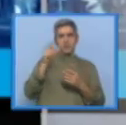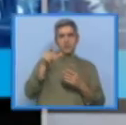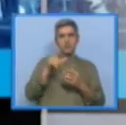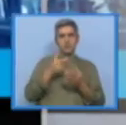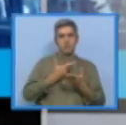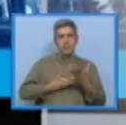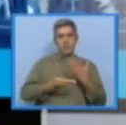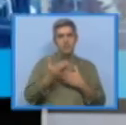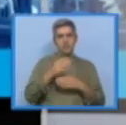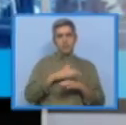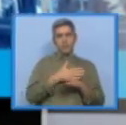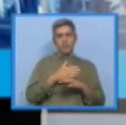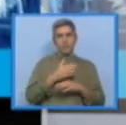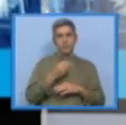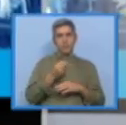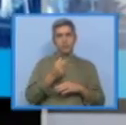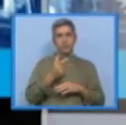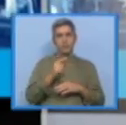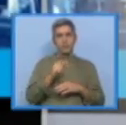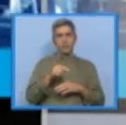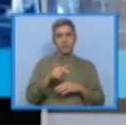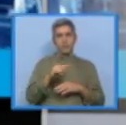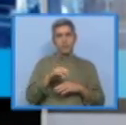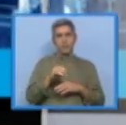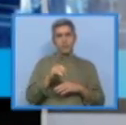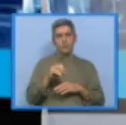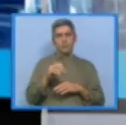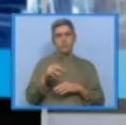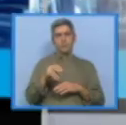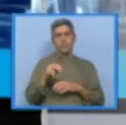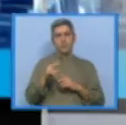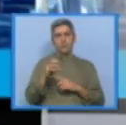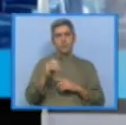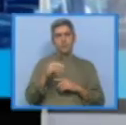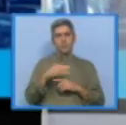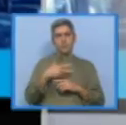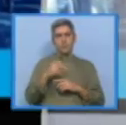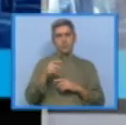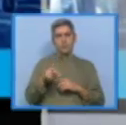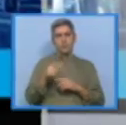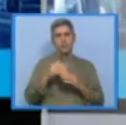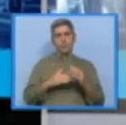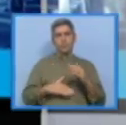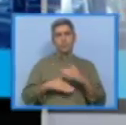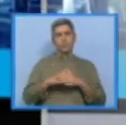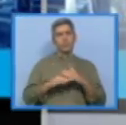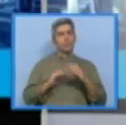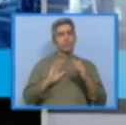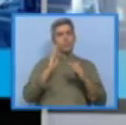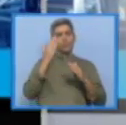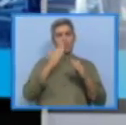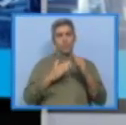partilha com o poeta Tolentino Mendonça, num outro tom, num outro registro, o topo do cânon da literatura